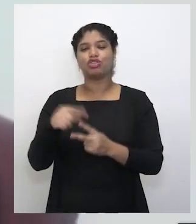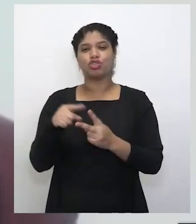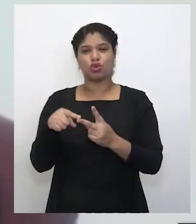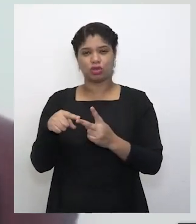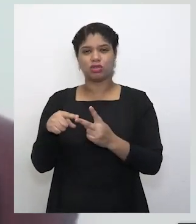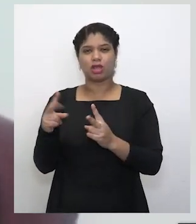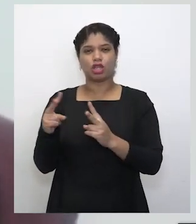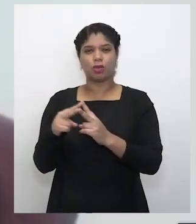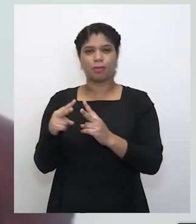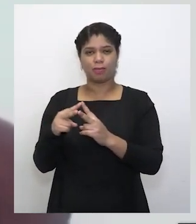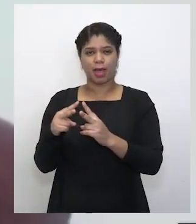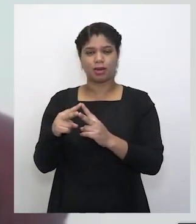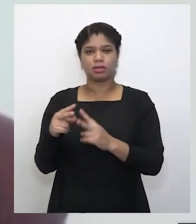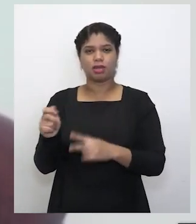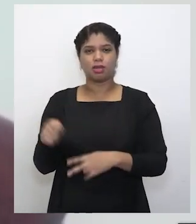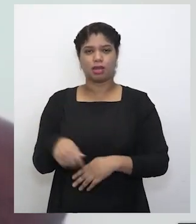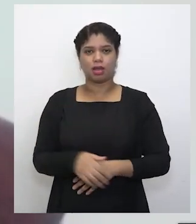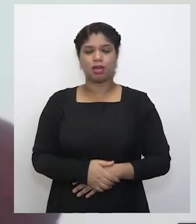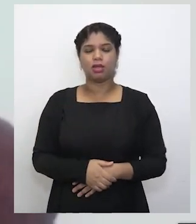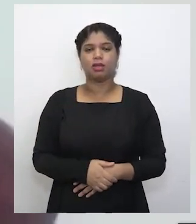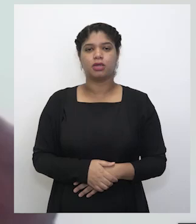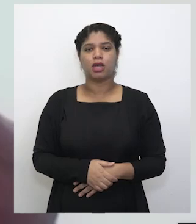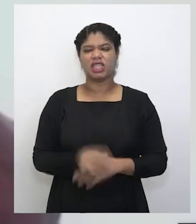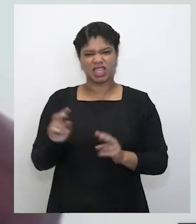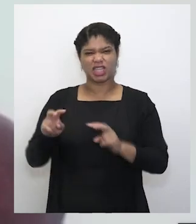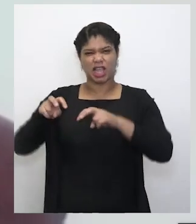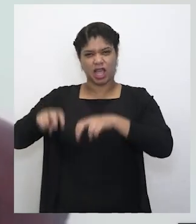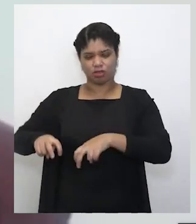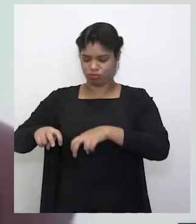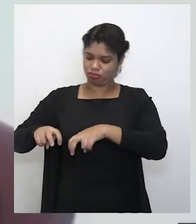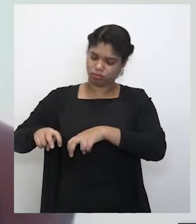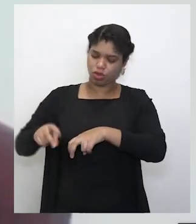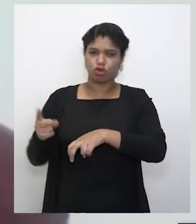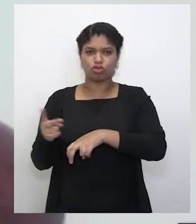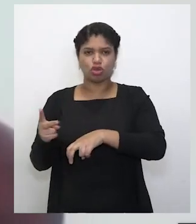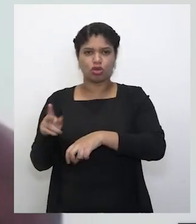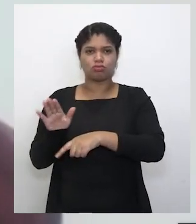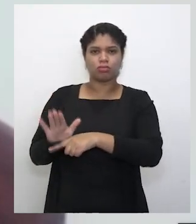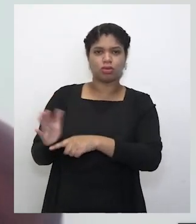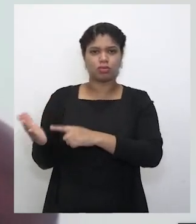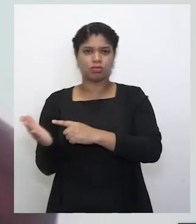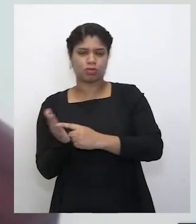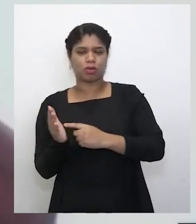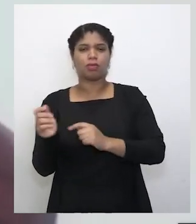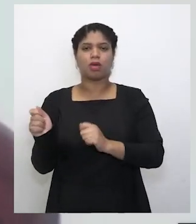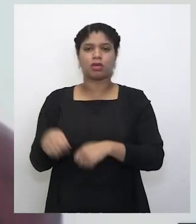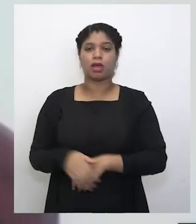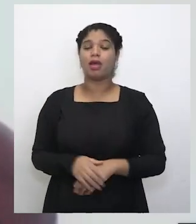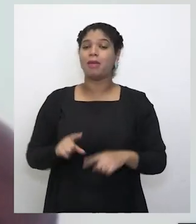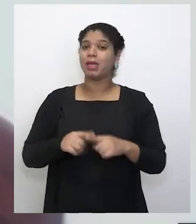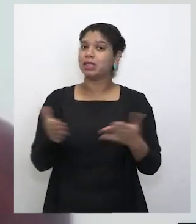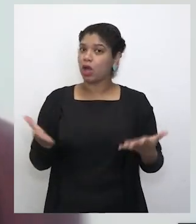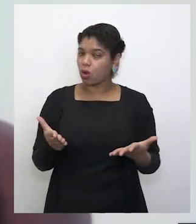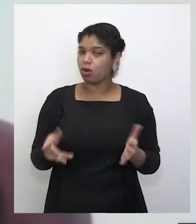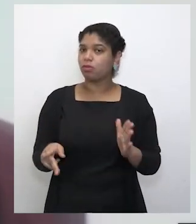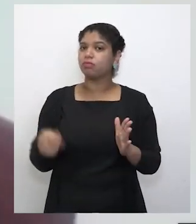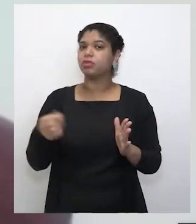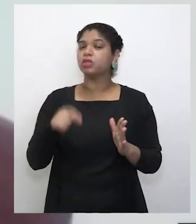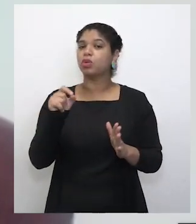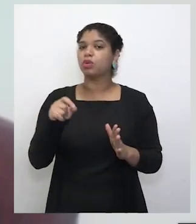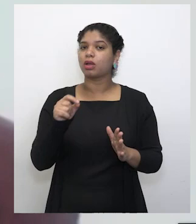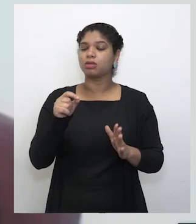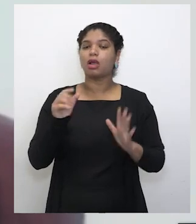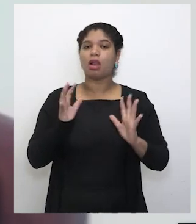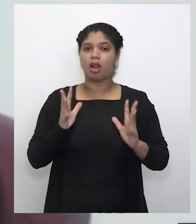antes desse momento, a gente vai retomar de novo a necessidade de se manter os protocolos sanitários necessários, tá? Então, não